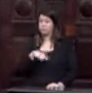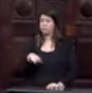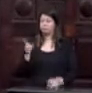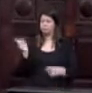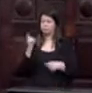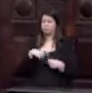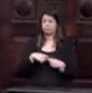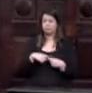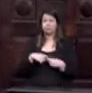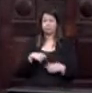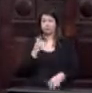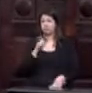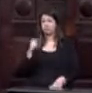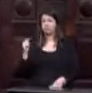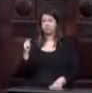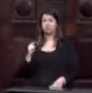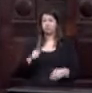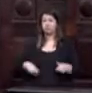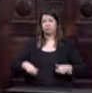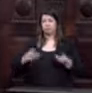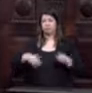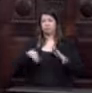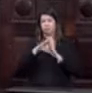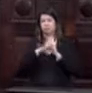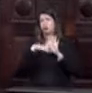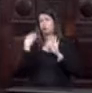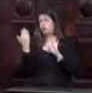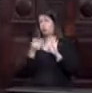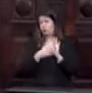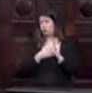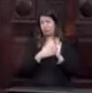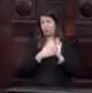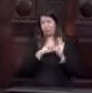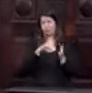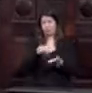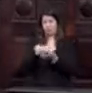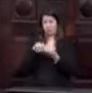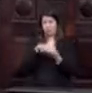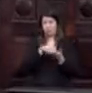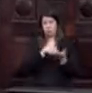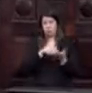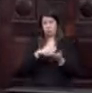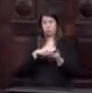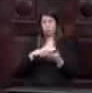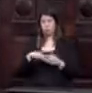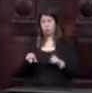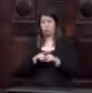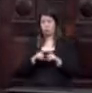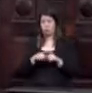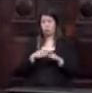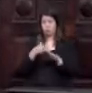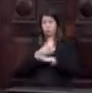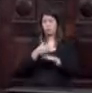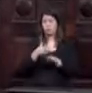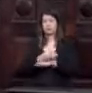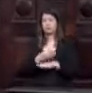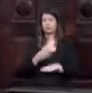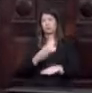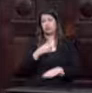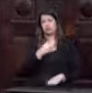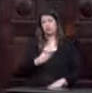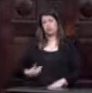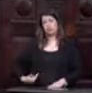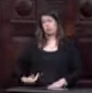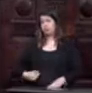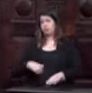votando não assegura o teto de gastos para todos os poderes. Na verdade, quem está tendo teto de gastos são os investimentos do Poder Executivo, na